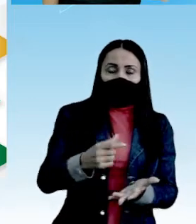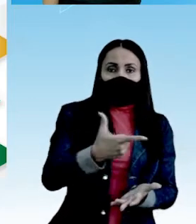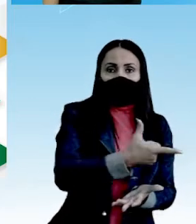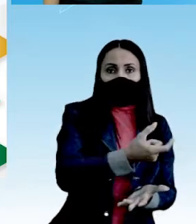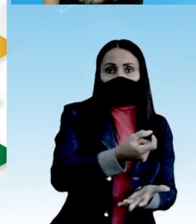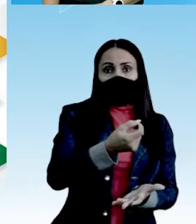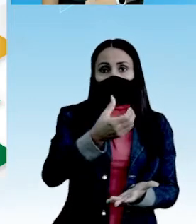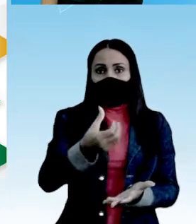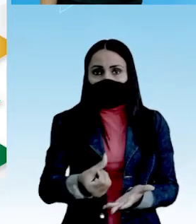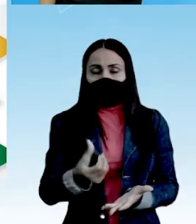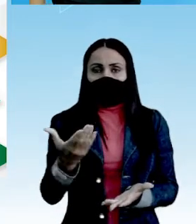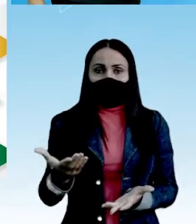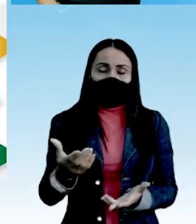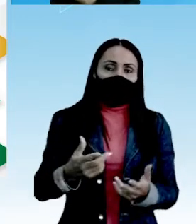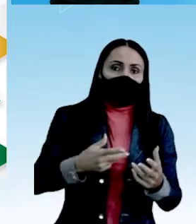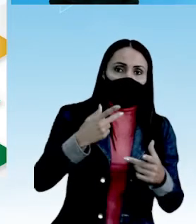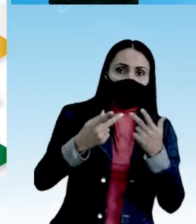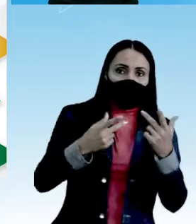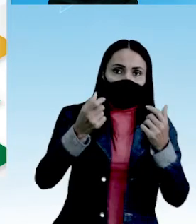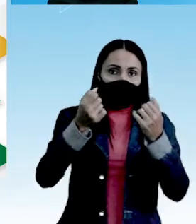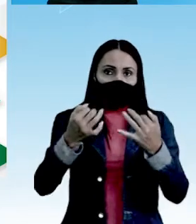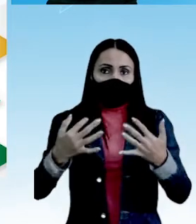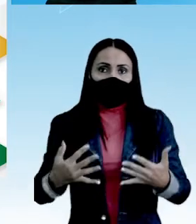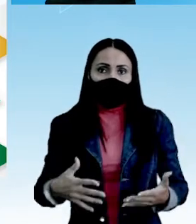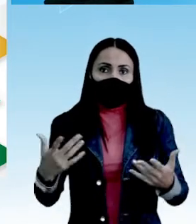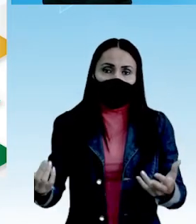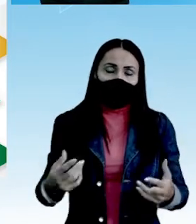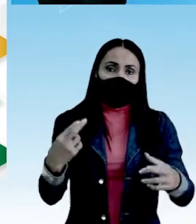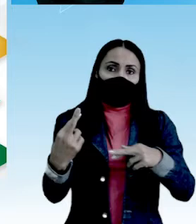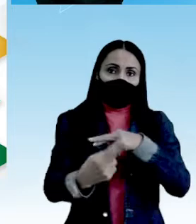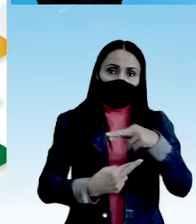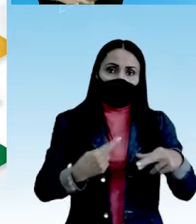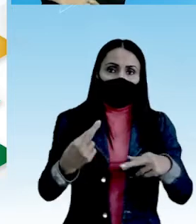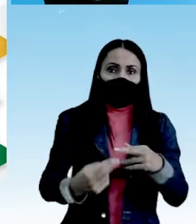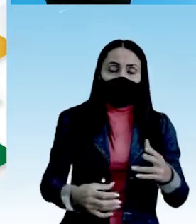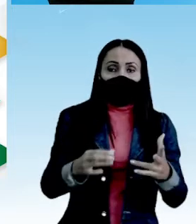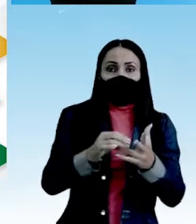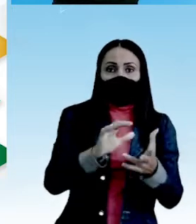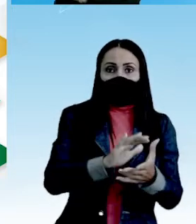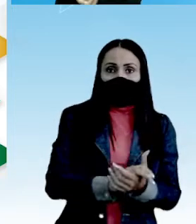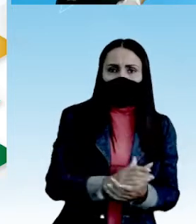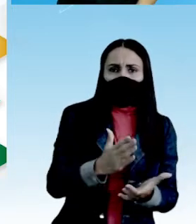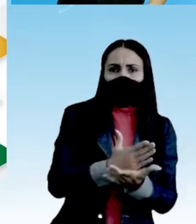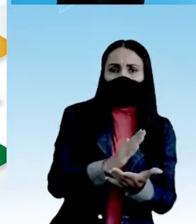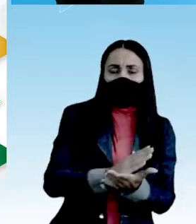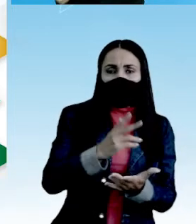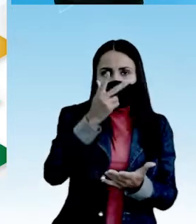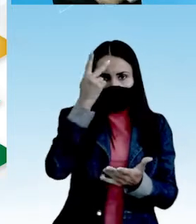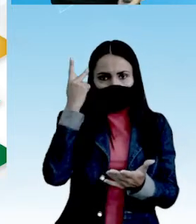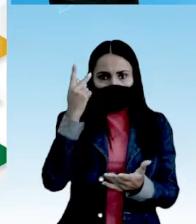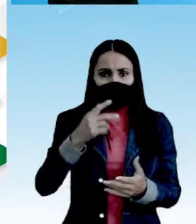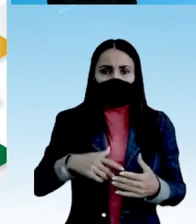fortes e autobiográficas. Fala muito do seu conturbado relacionamento com o marido Blake, né? Que até muitas pessoas falam que foi o que